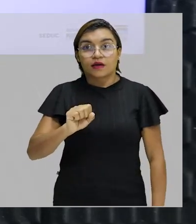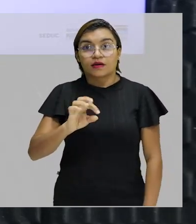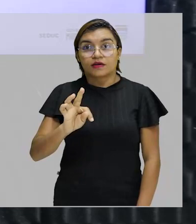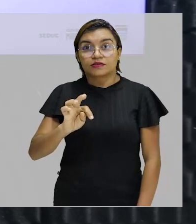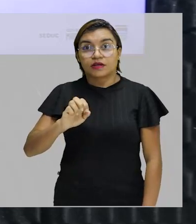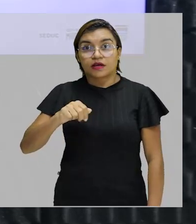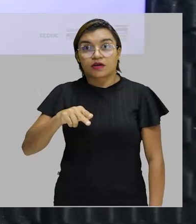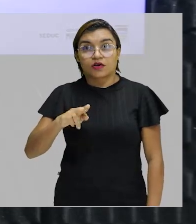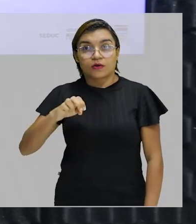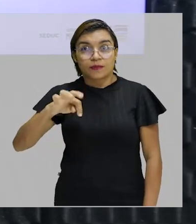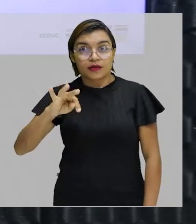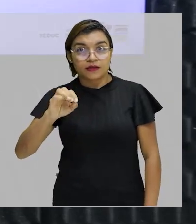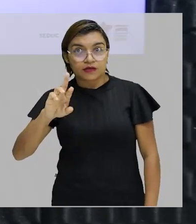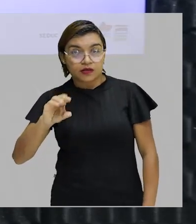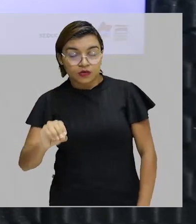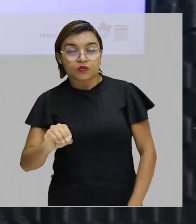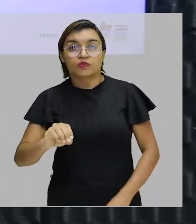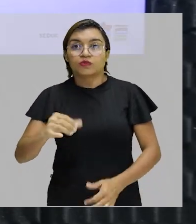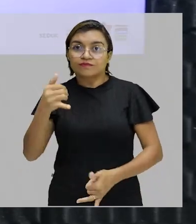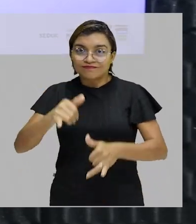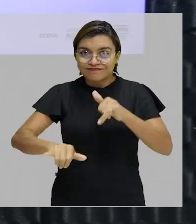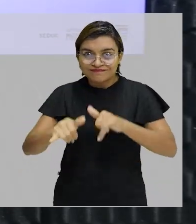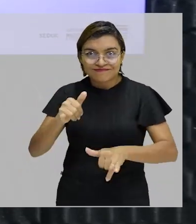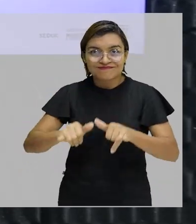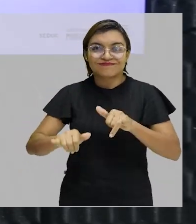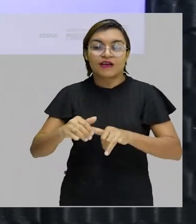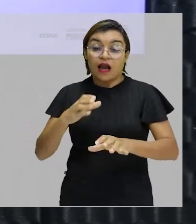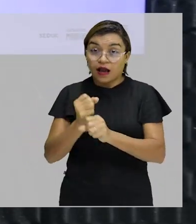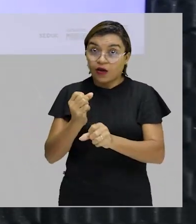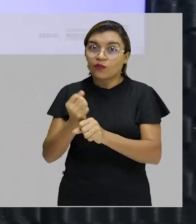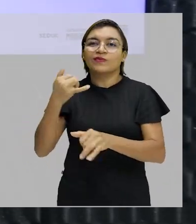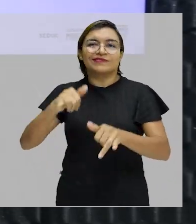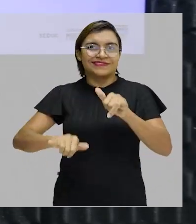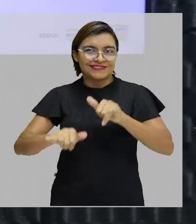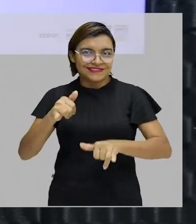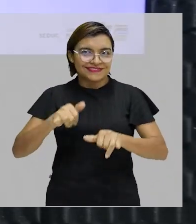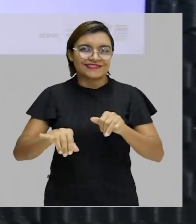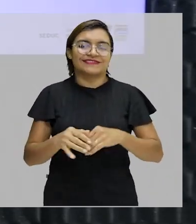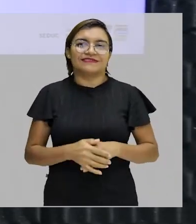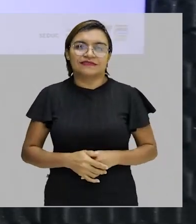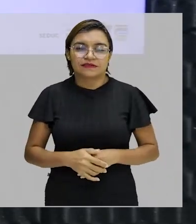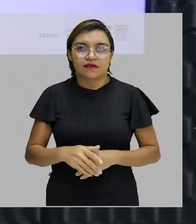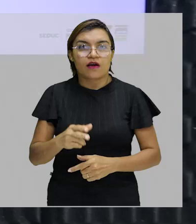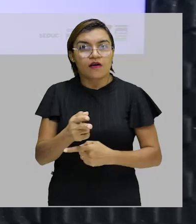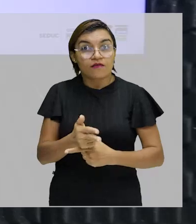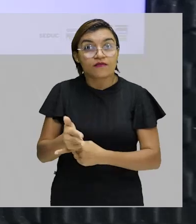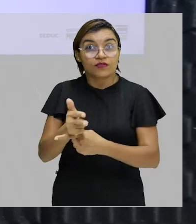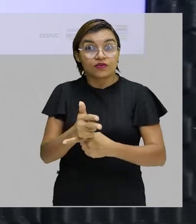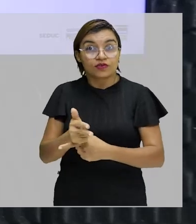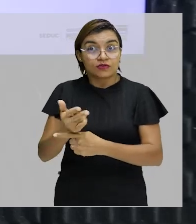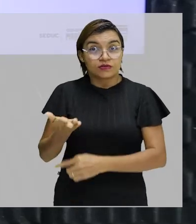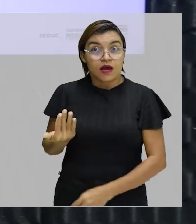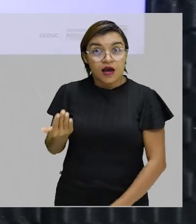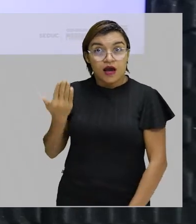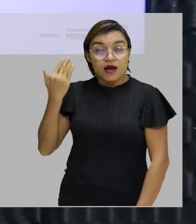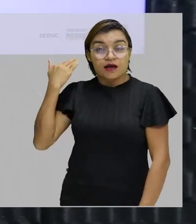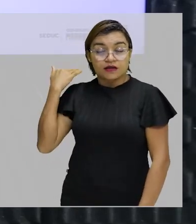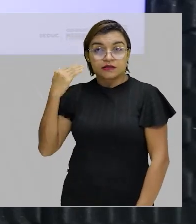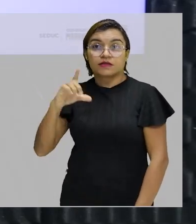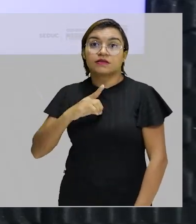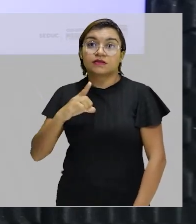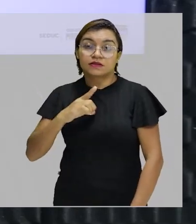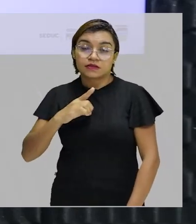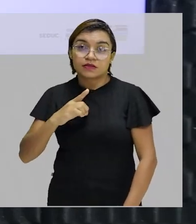ou estequiometria, cálculos químicos, tudo bem? Em vídeos anteriores, nós já trabalhamos